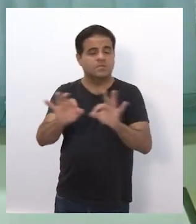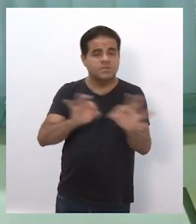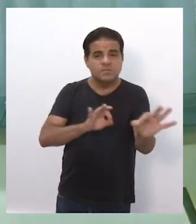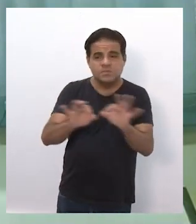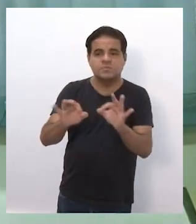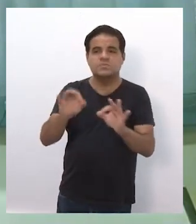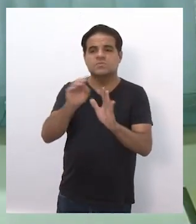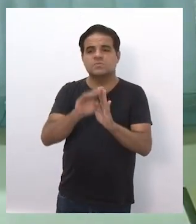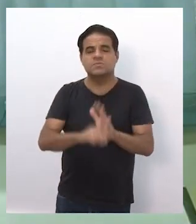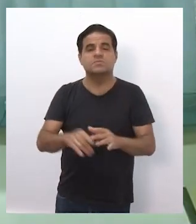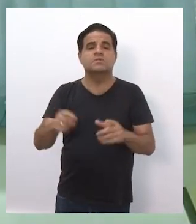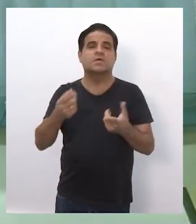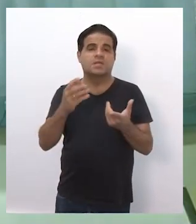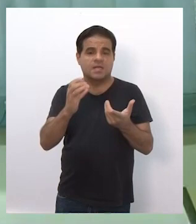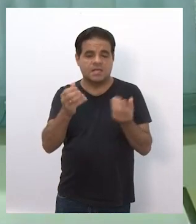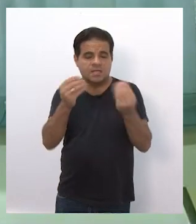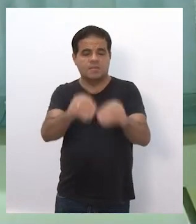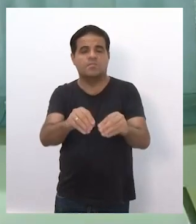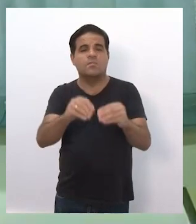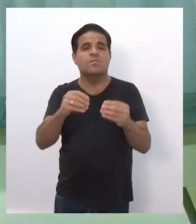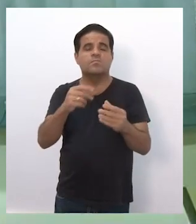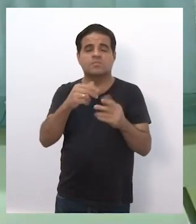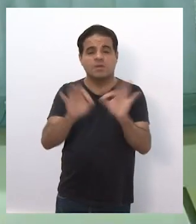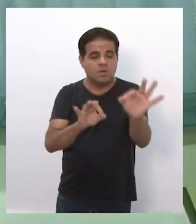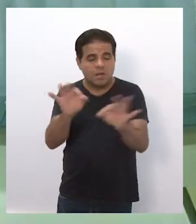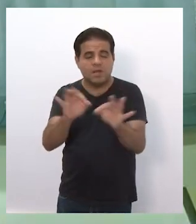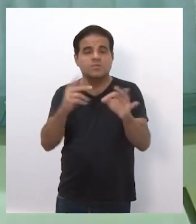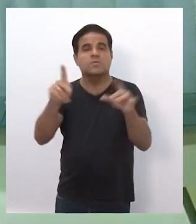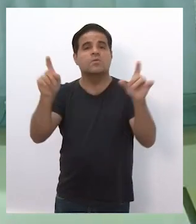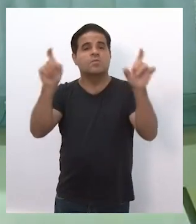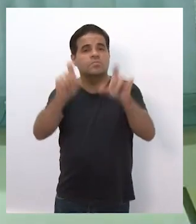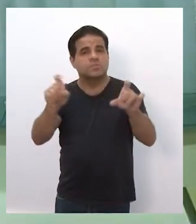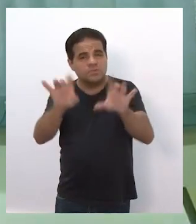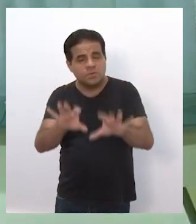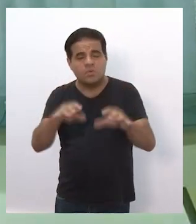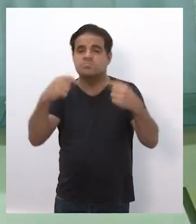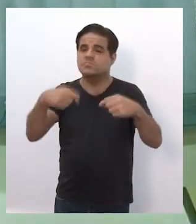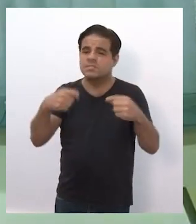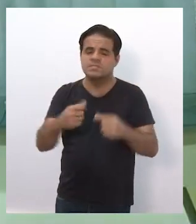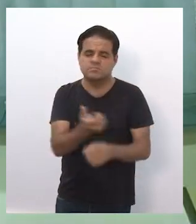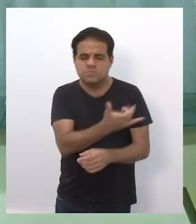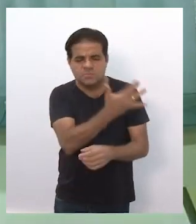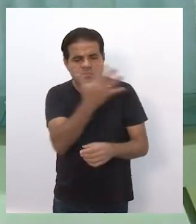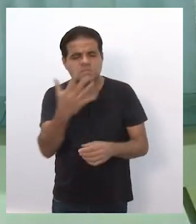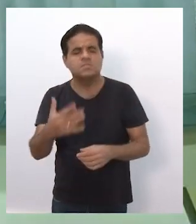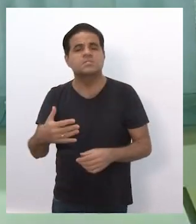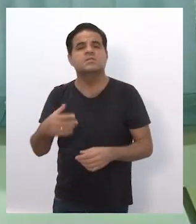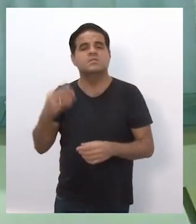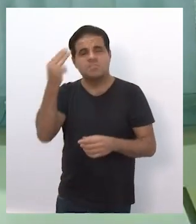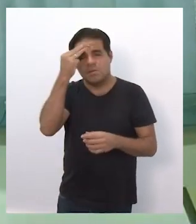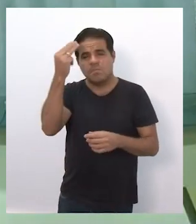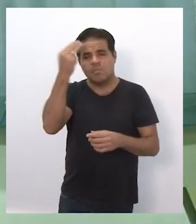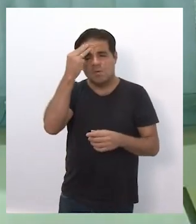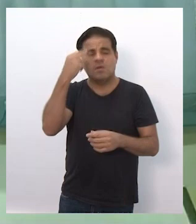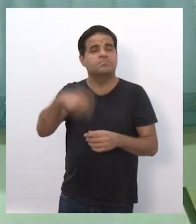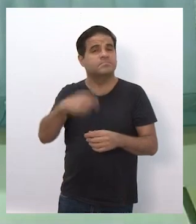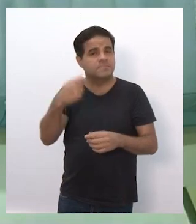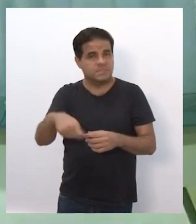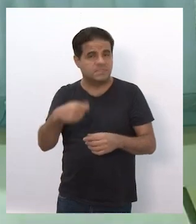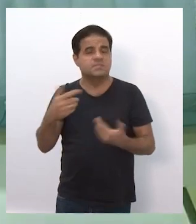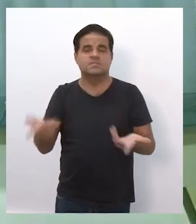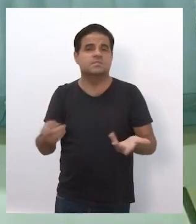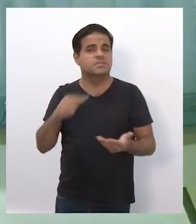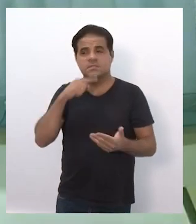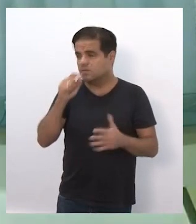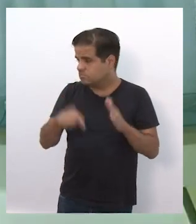no caso de Android, que você quer colocar aí no seu computador, você precisa de uma quantidade razoável de memória, tá? Não, senão ele